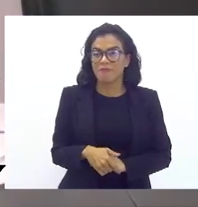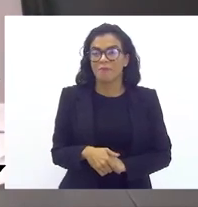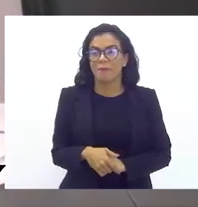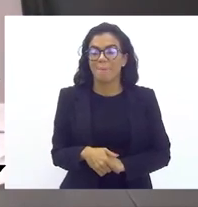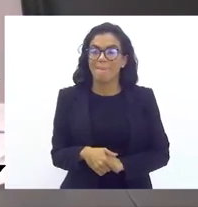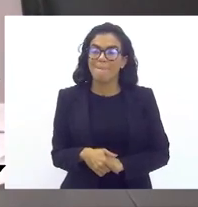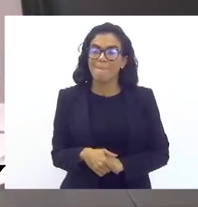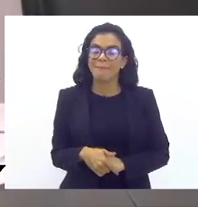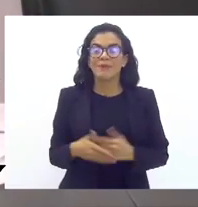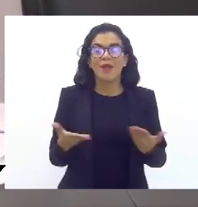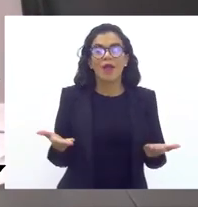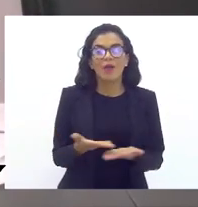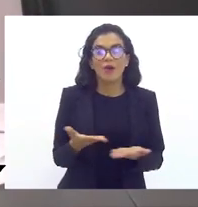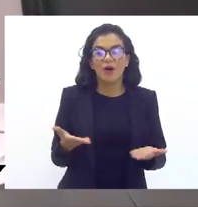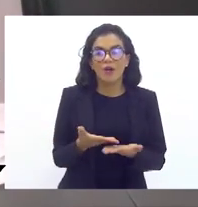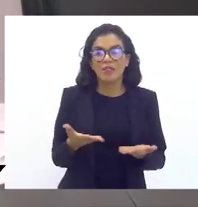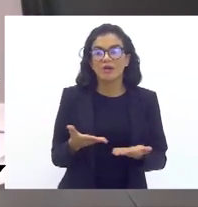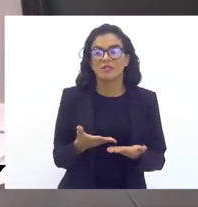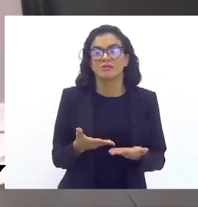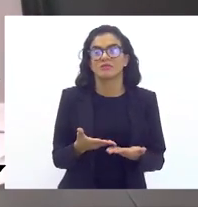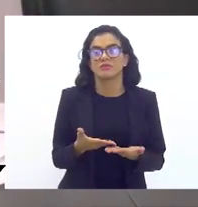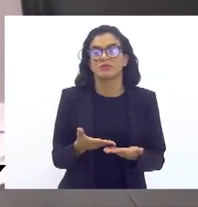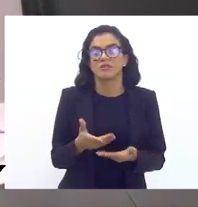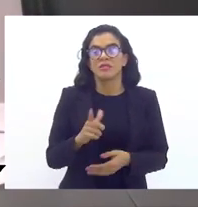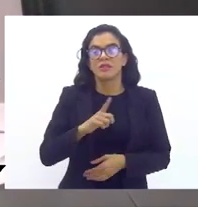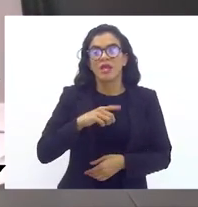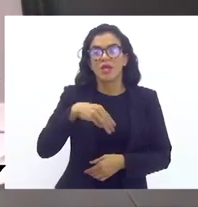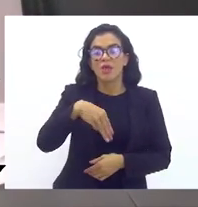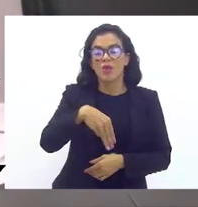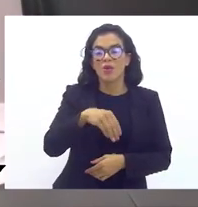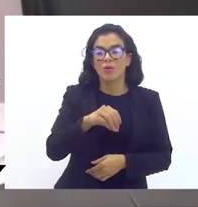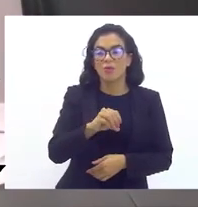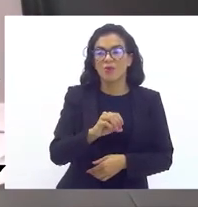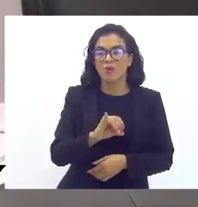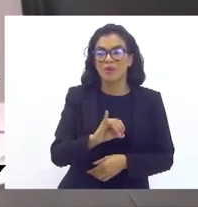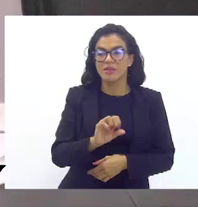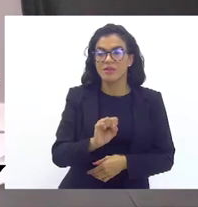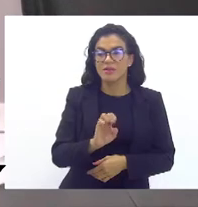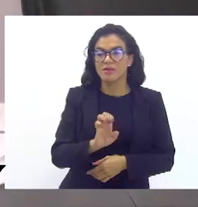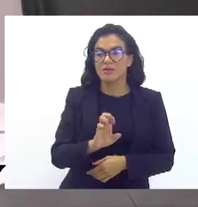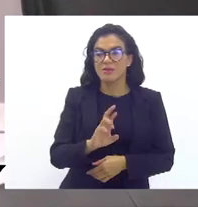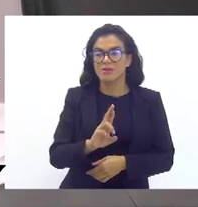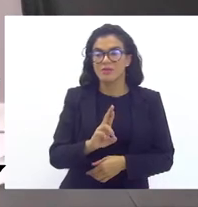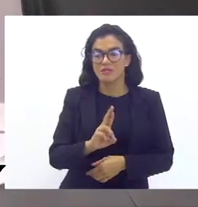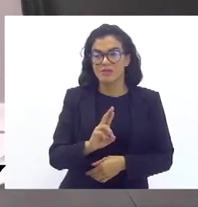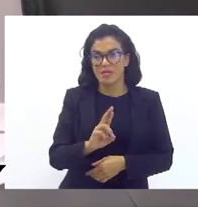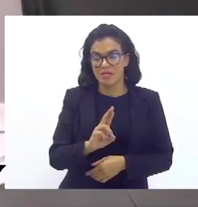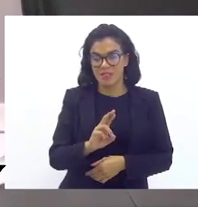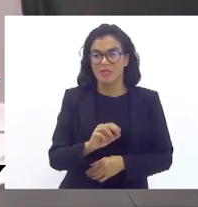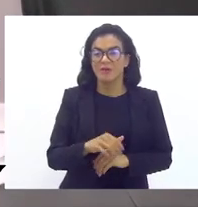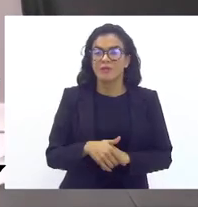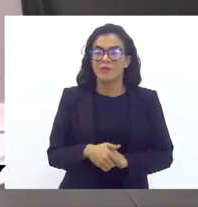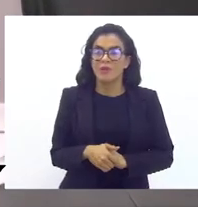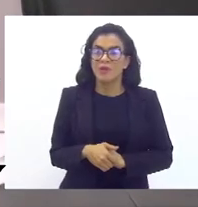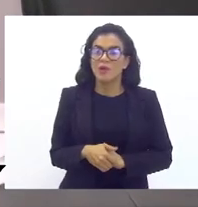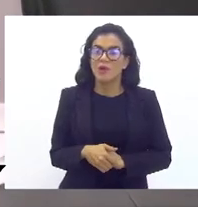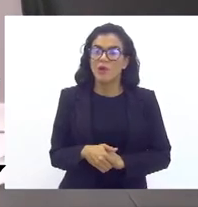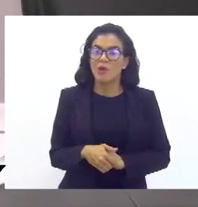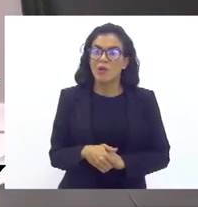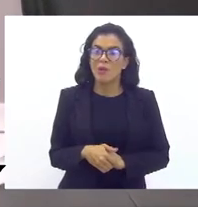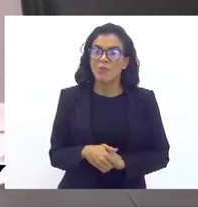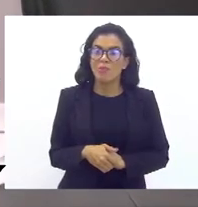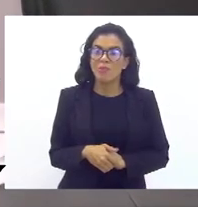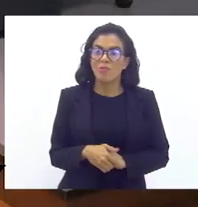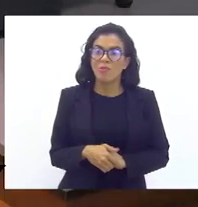vamos ouvir o Moisés alcunha em seguido pelo Sérgio para fechar a nossa